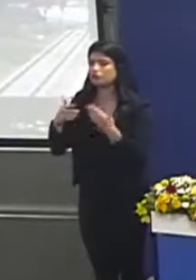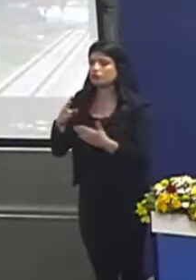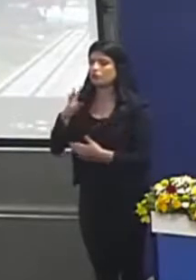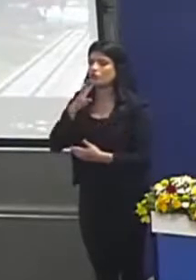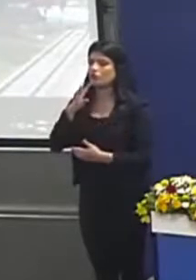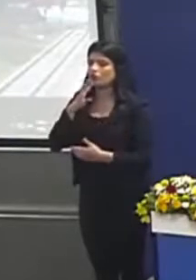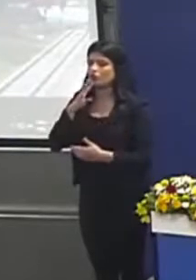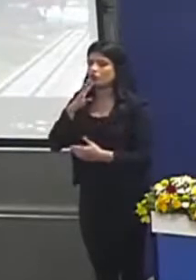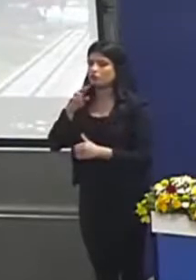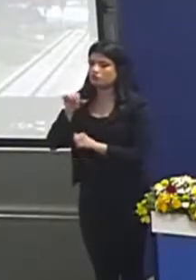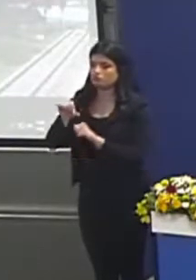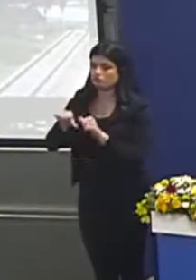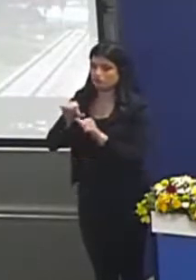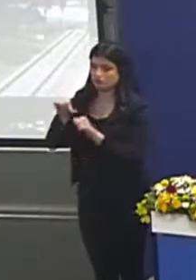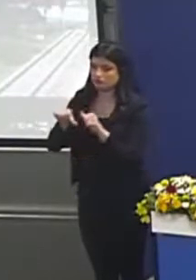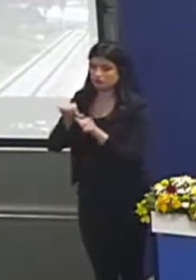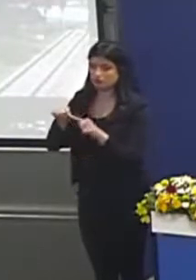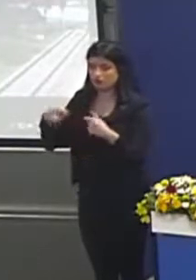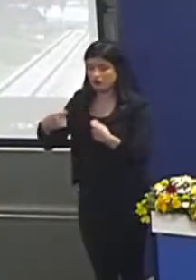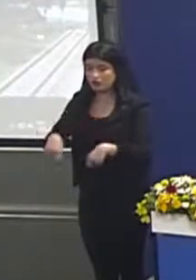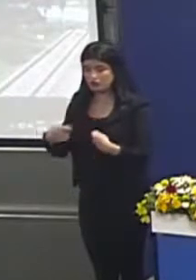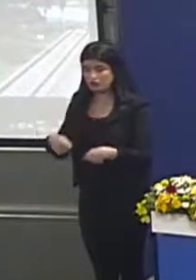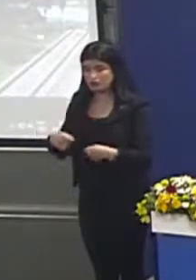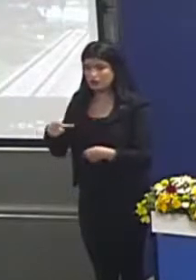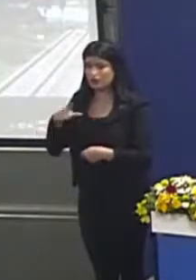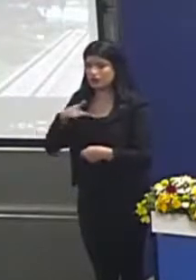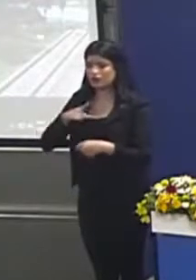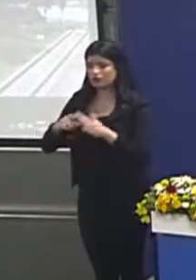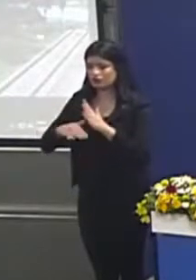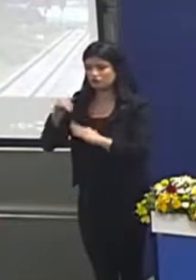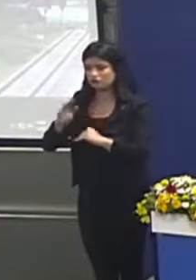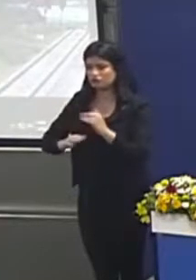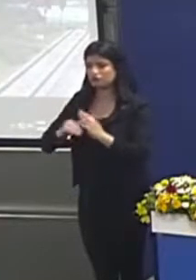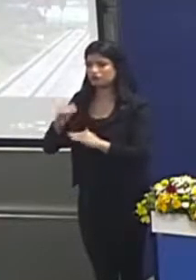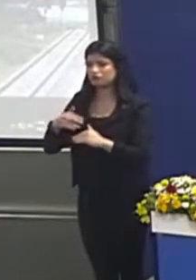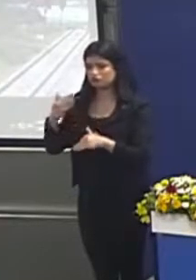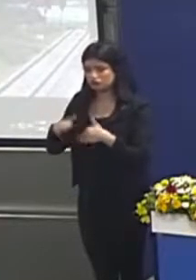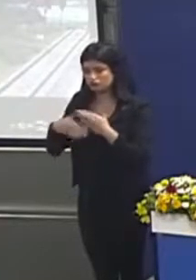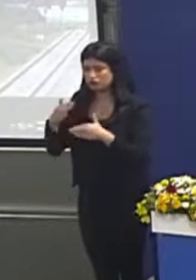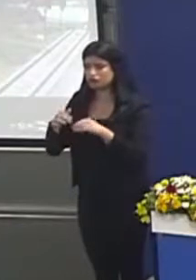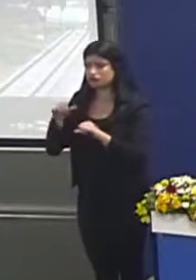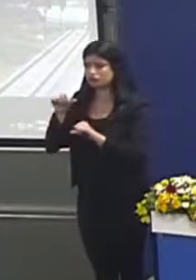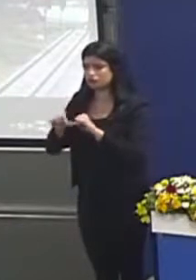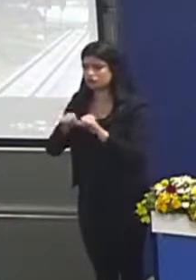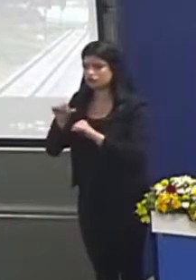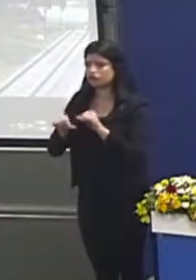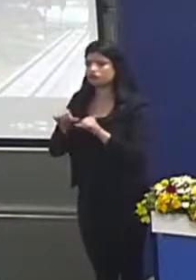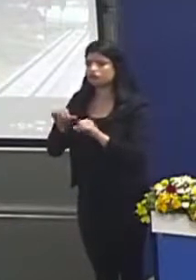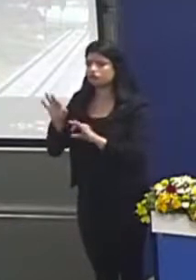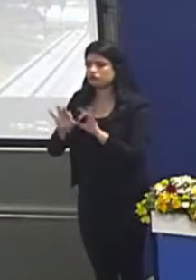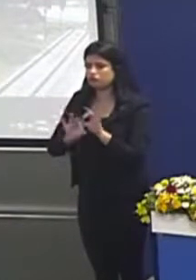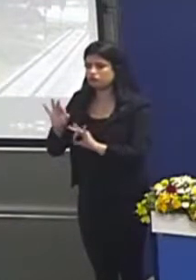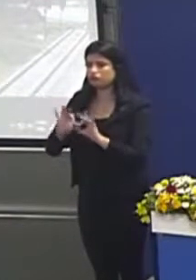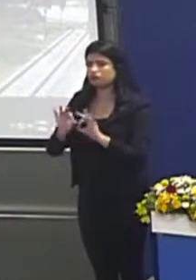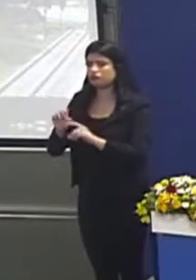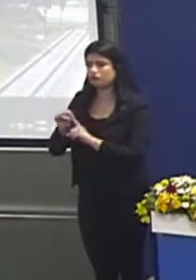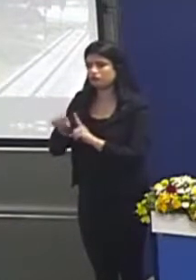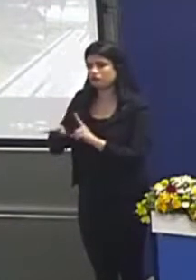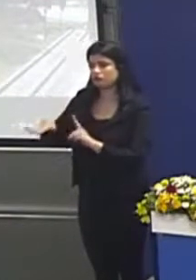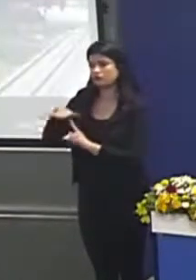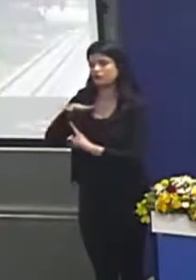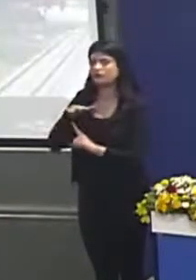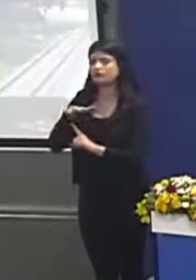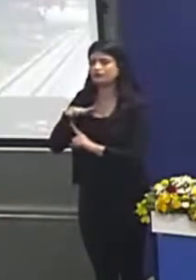suas mudanças. As necessidades e as especificidades das constantes transformações e evoluções da